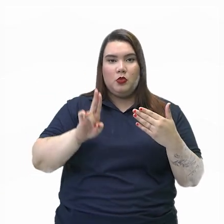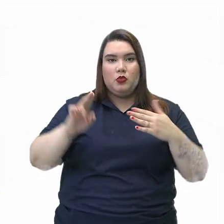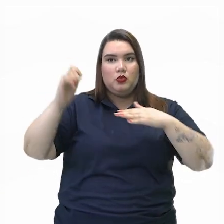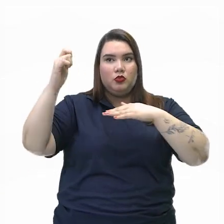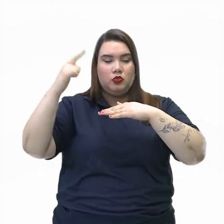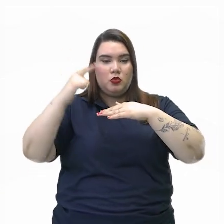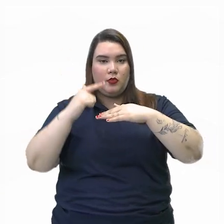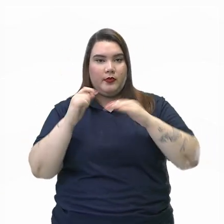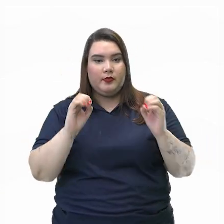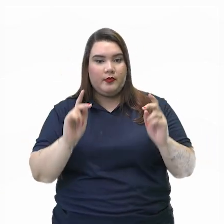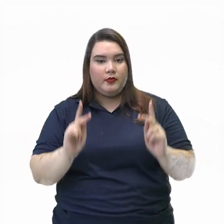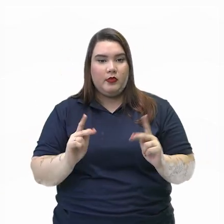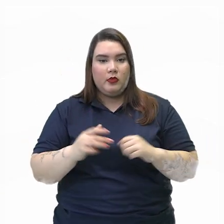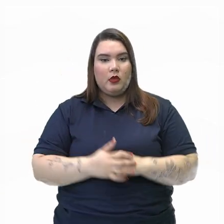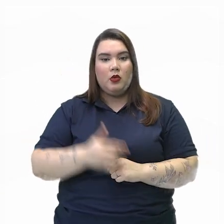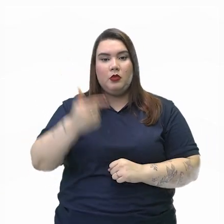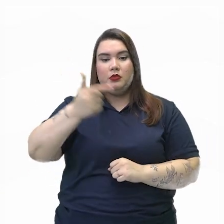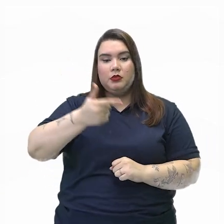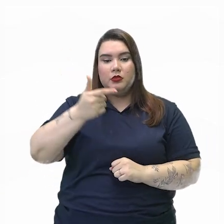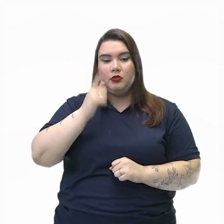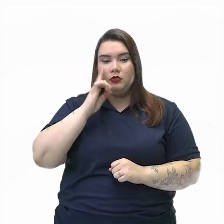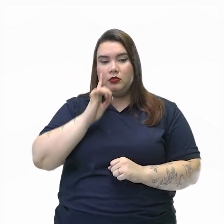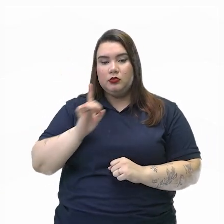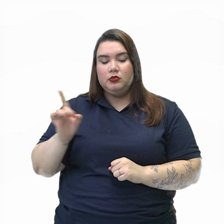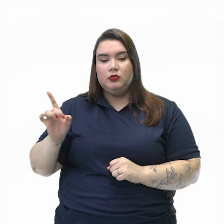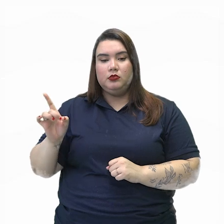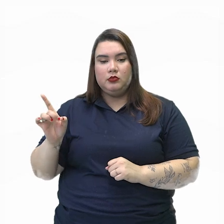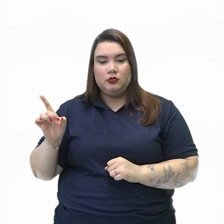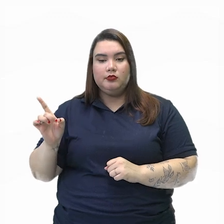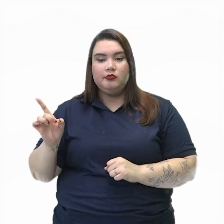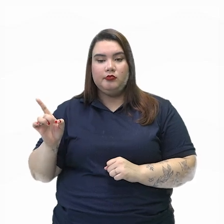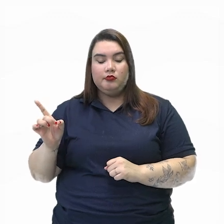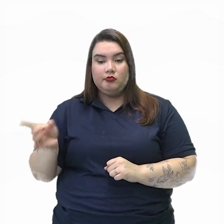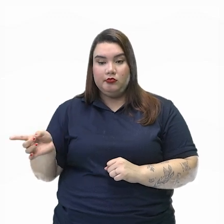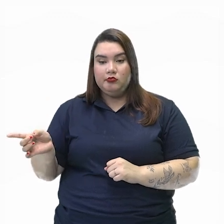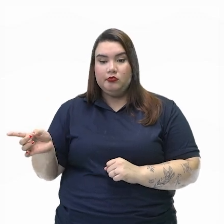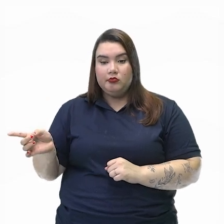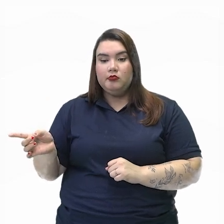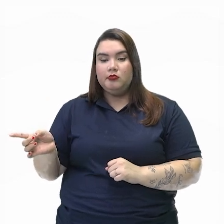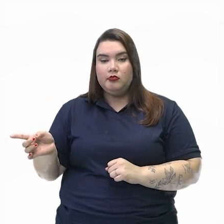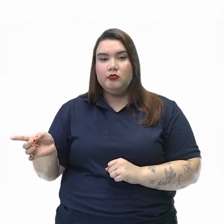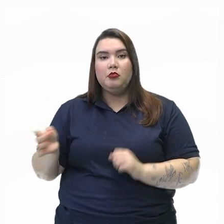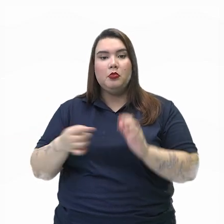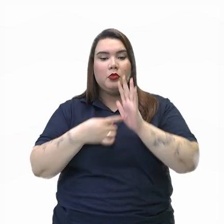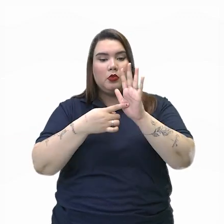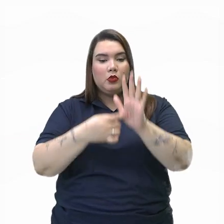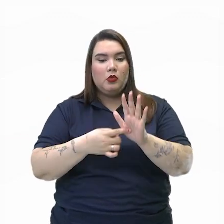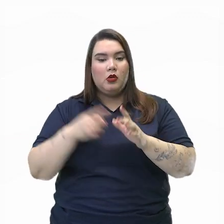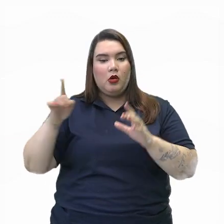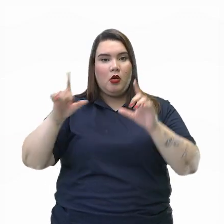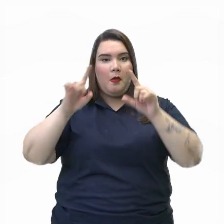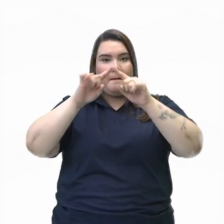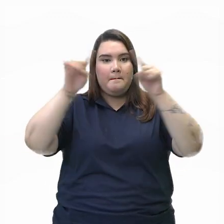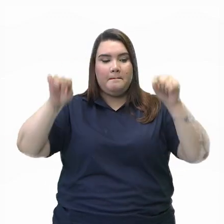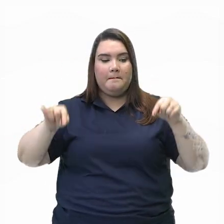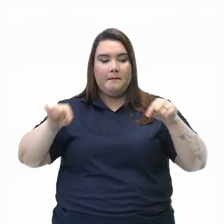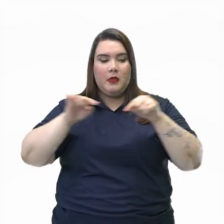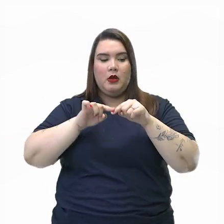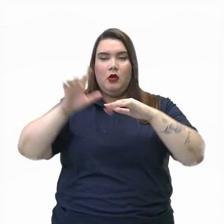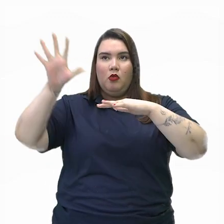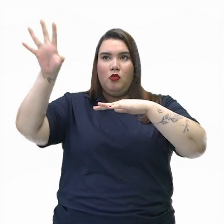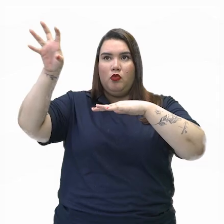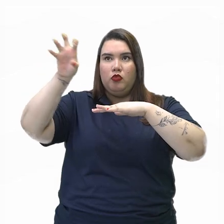células fotovoltaicas. Já o 2, olha só, o inversor converte agora